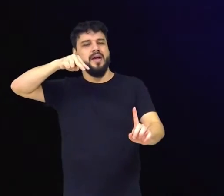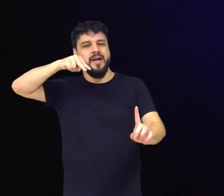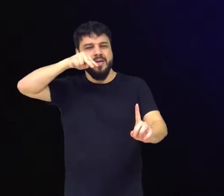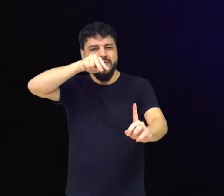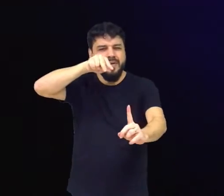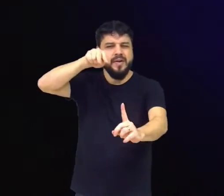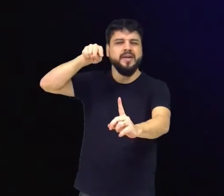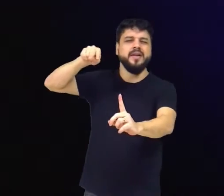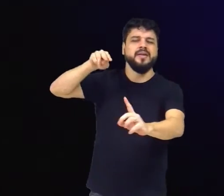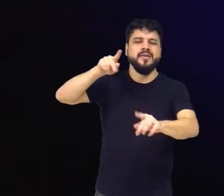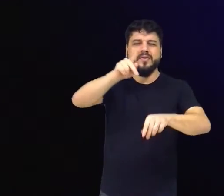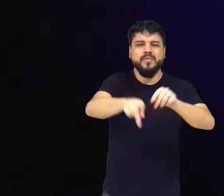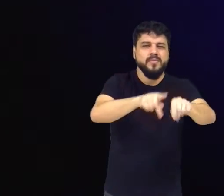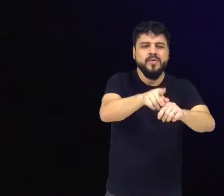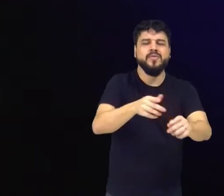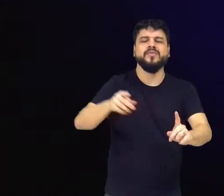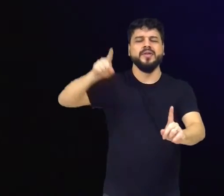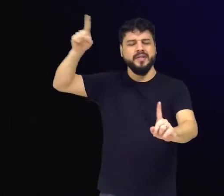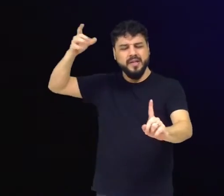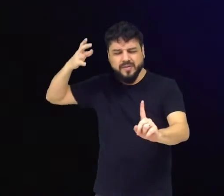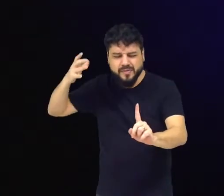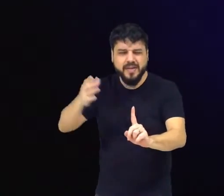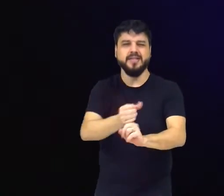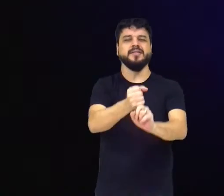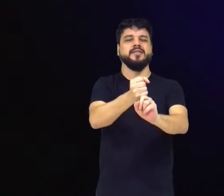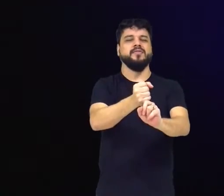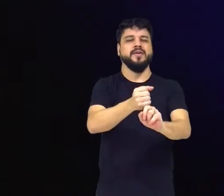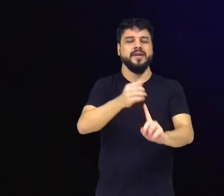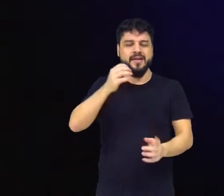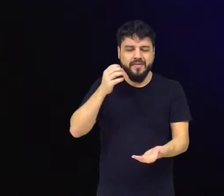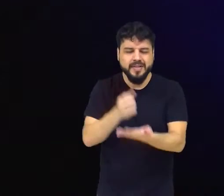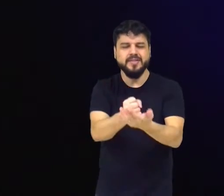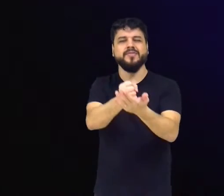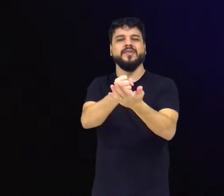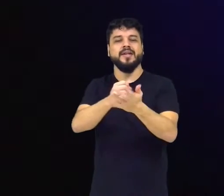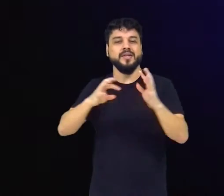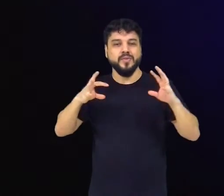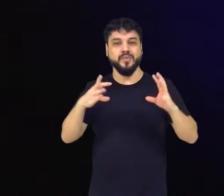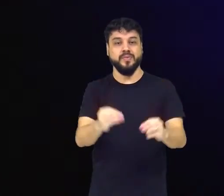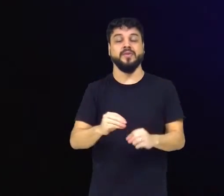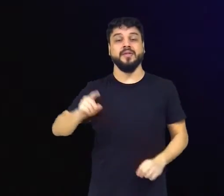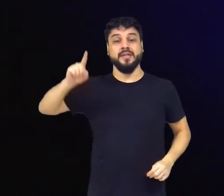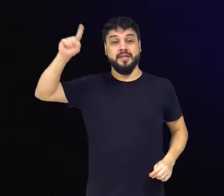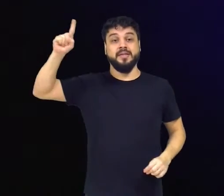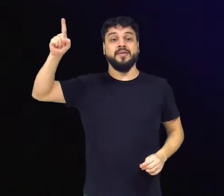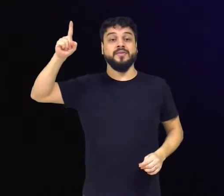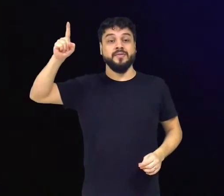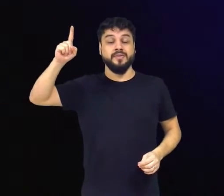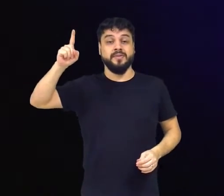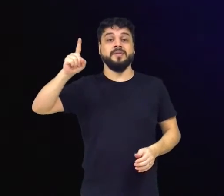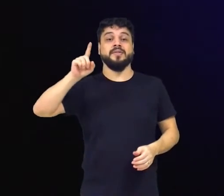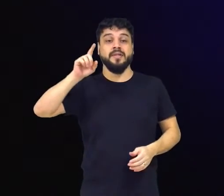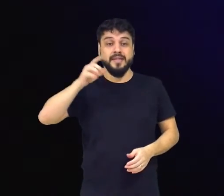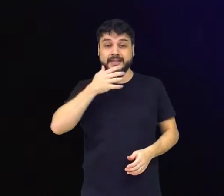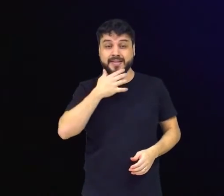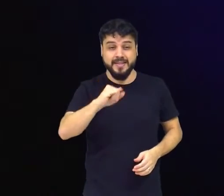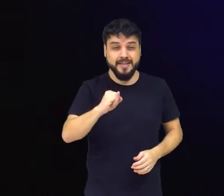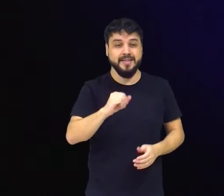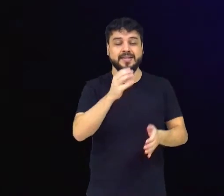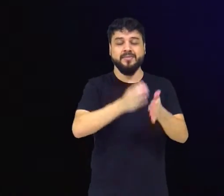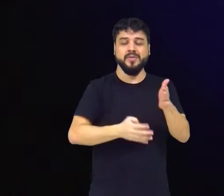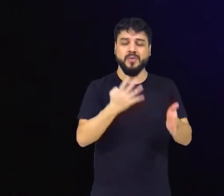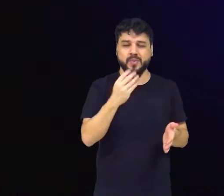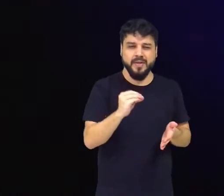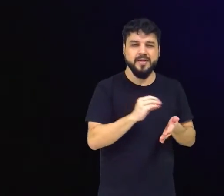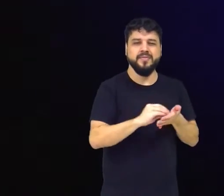teu encontro e socorrerá. Eis aqui está o vosso Deus, de Isaías 40, versículo 9. Amém, queridos? Louvado seja Deus por